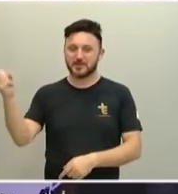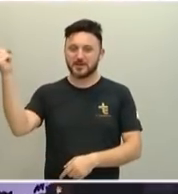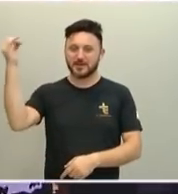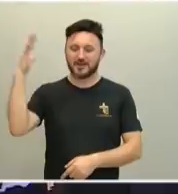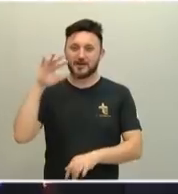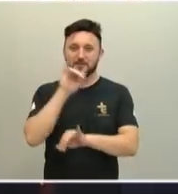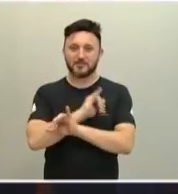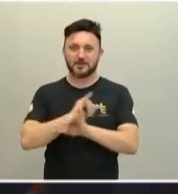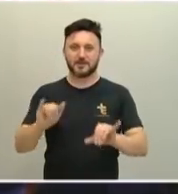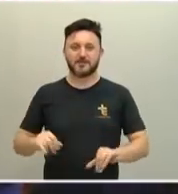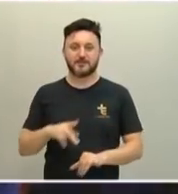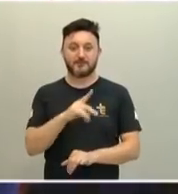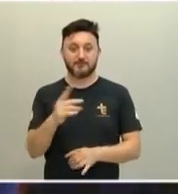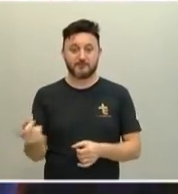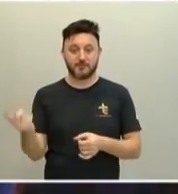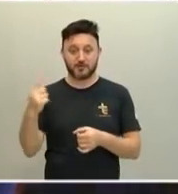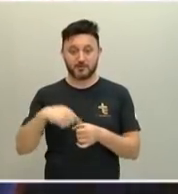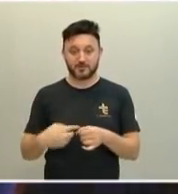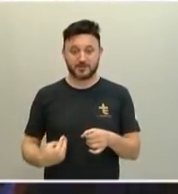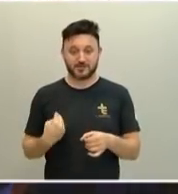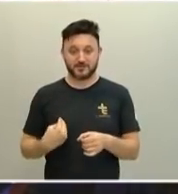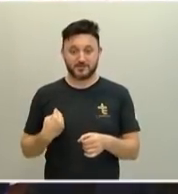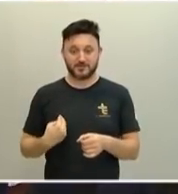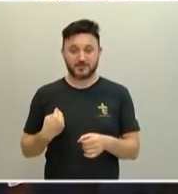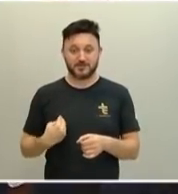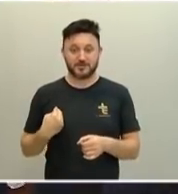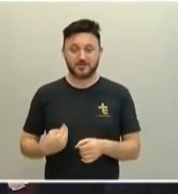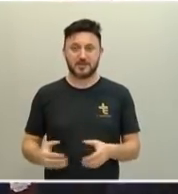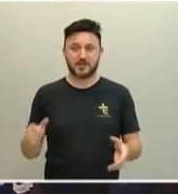Ezequiel. Voltem à vida. Casais, voltem a se